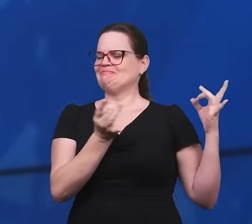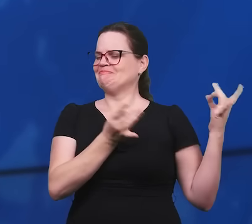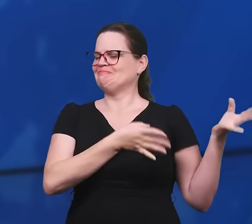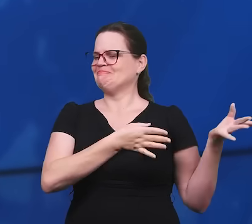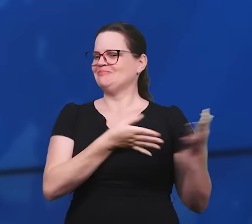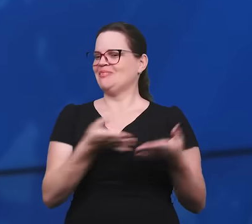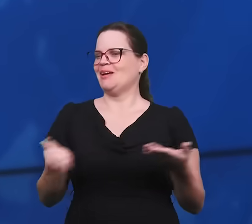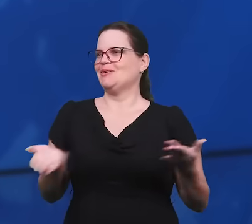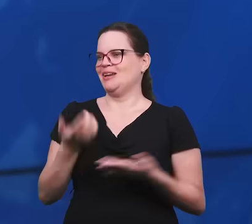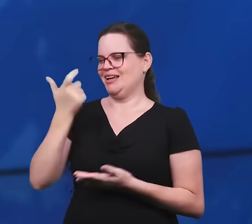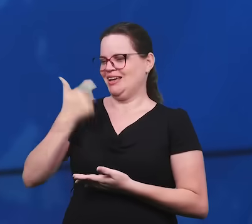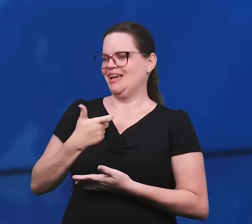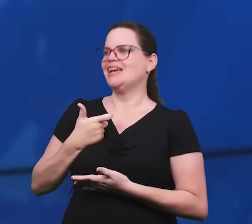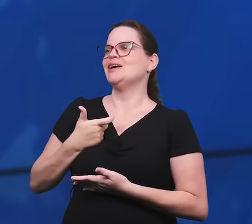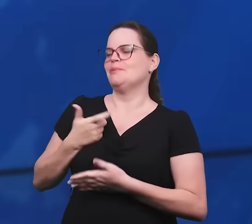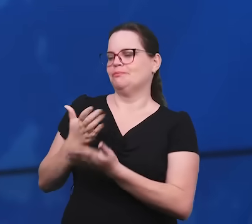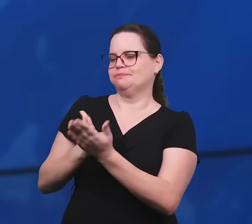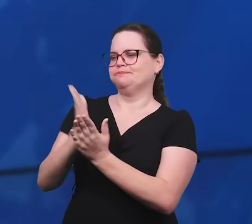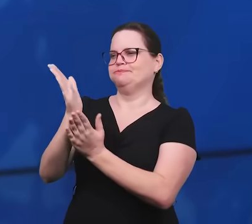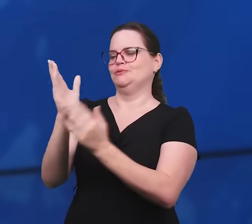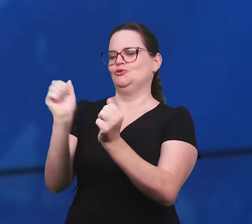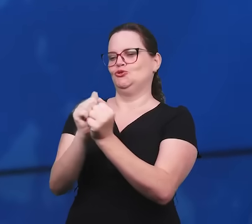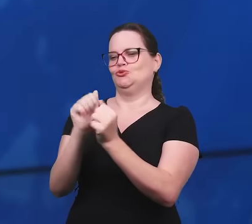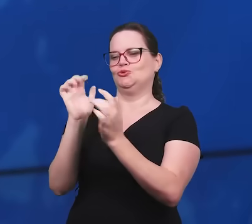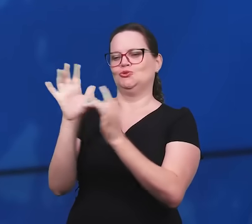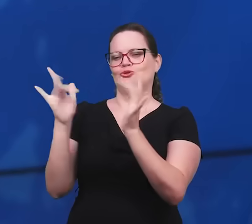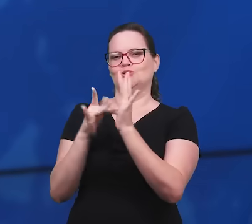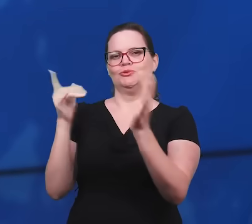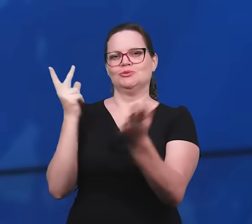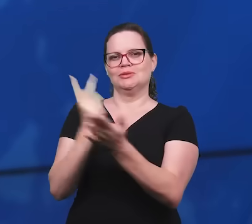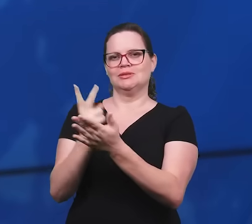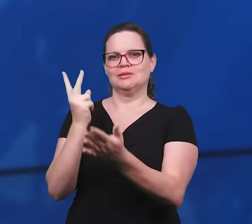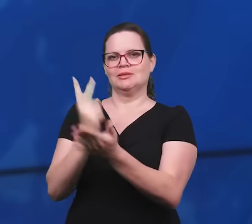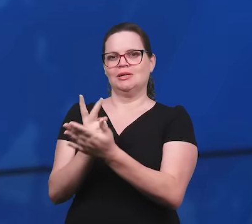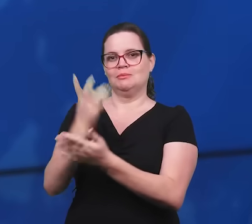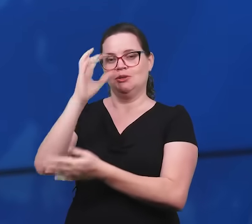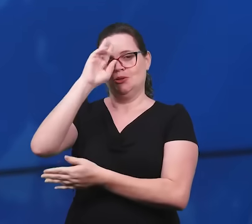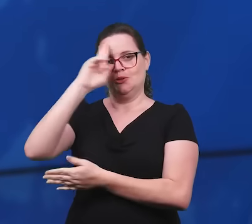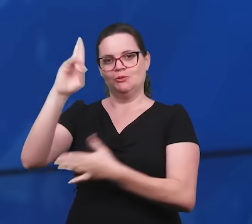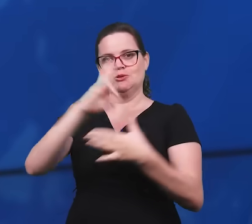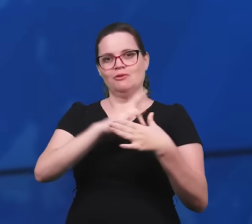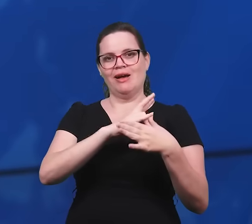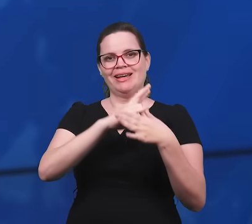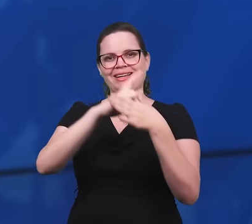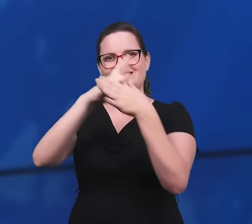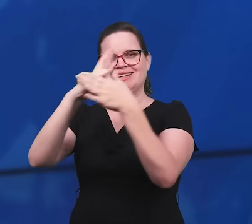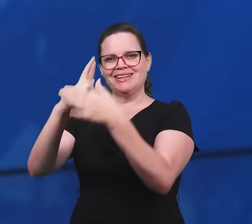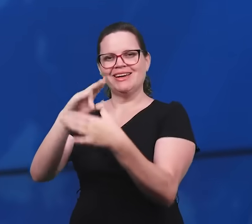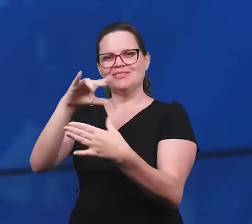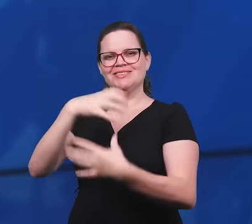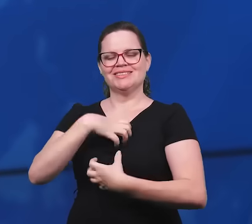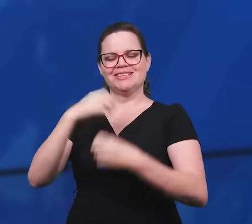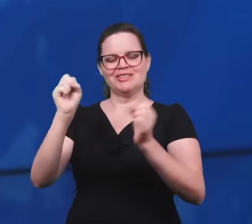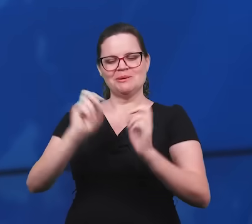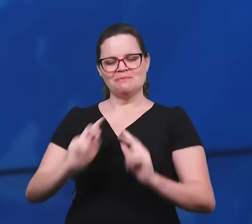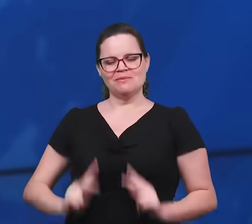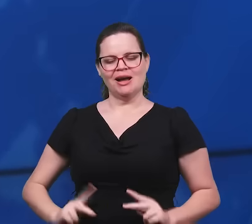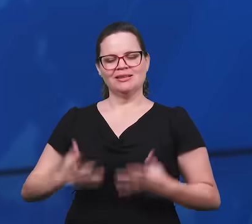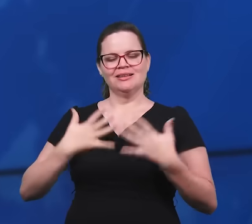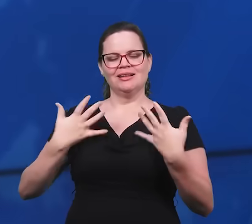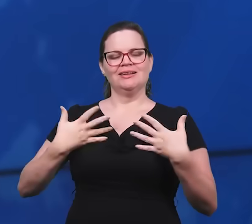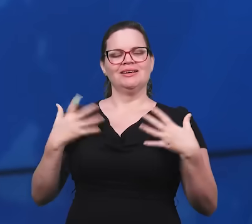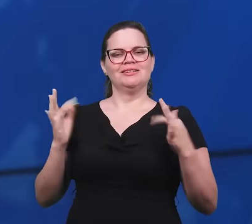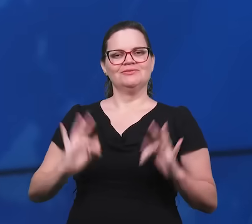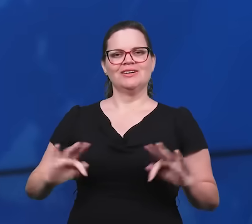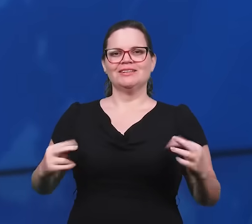no caminho, andando com Jesus, e Ele te guiará a dias de paz, de alegria, de